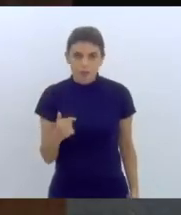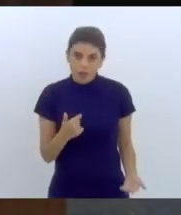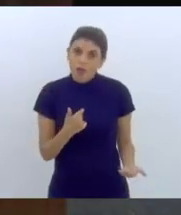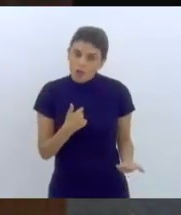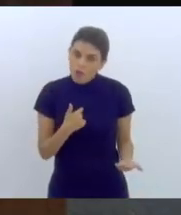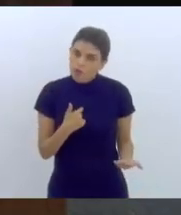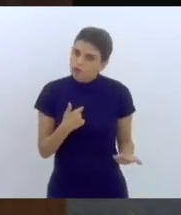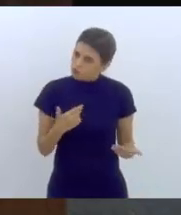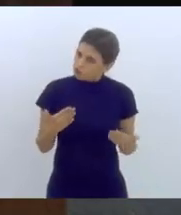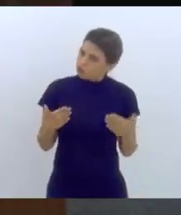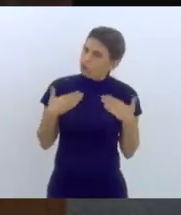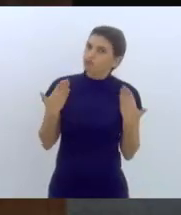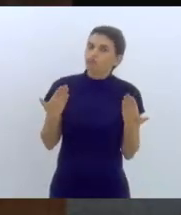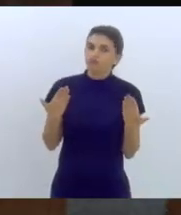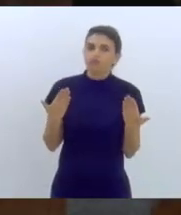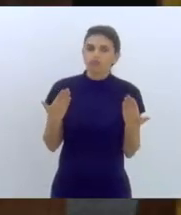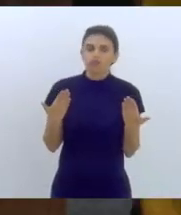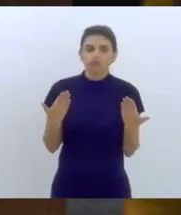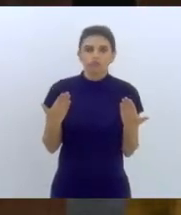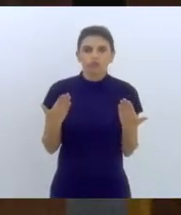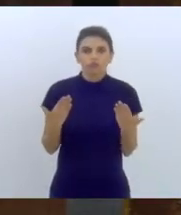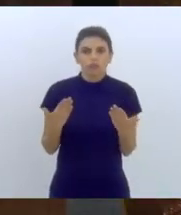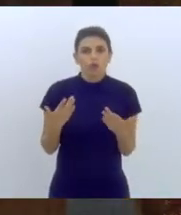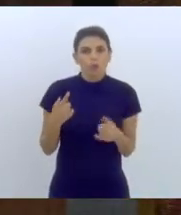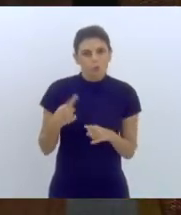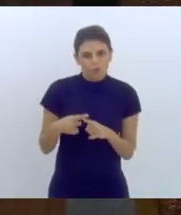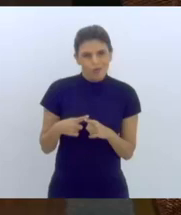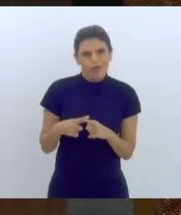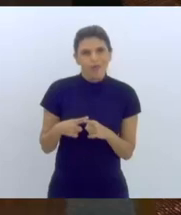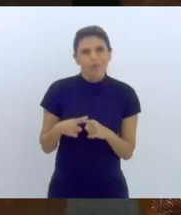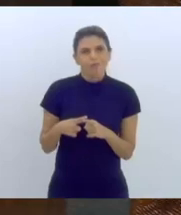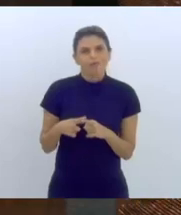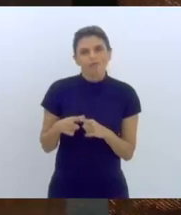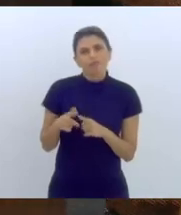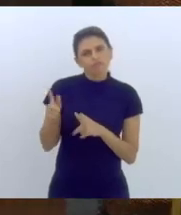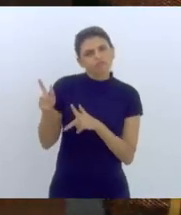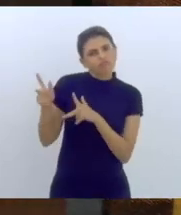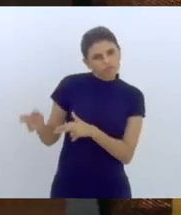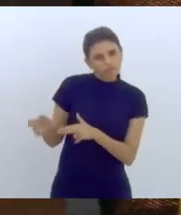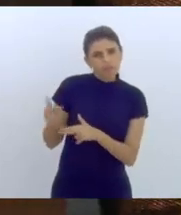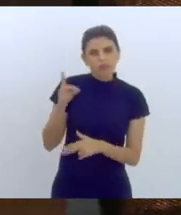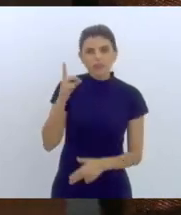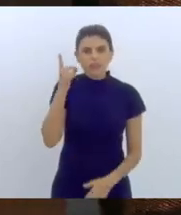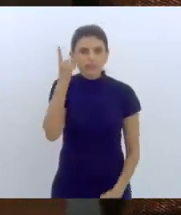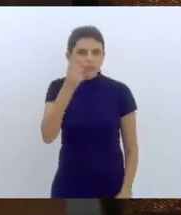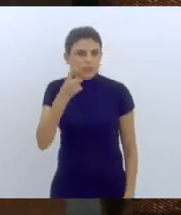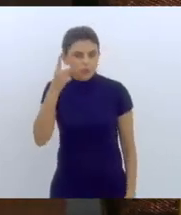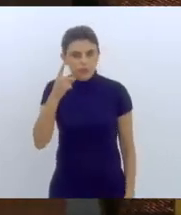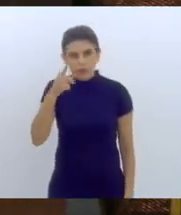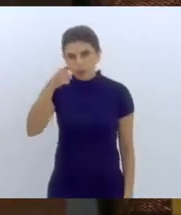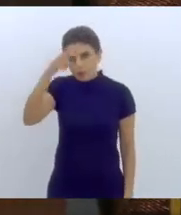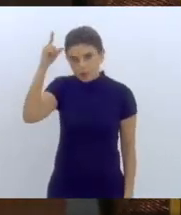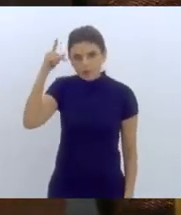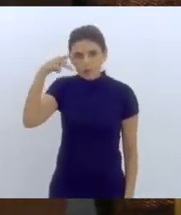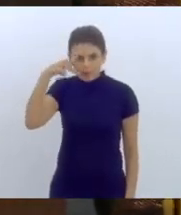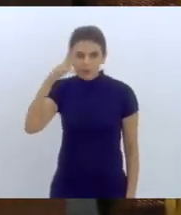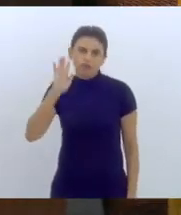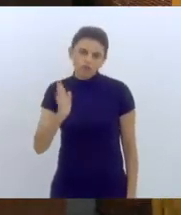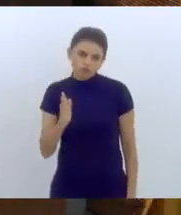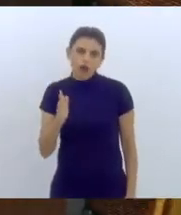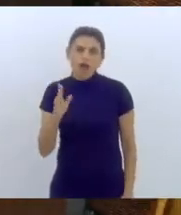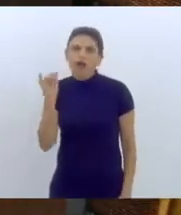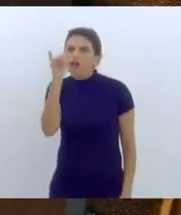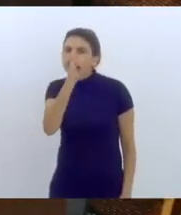fico surpreendido, porque, como disse o deputado Luiz Paulo, há uma tradição antiga na